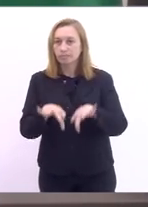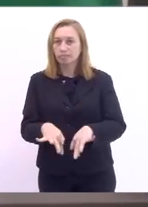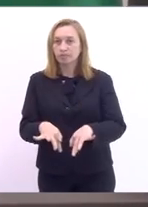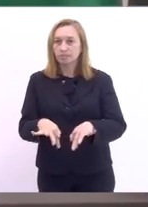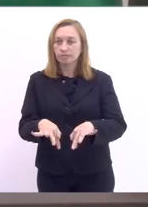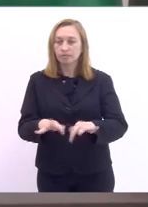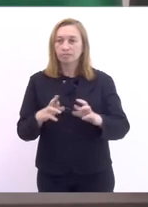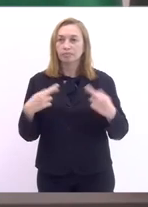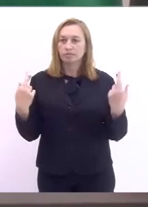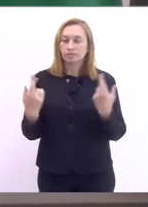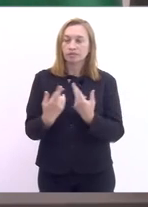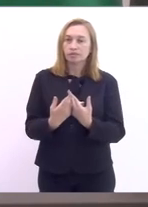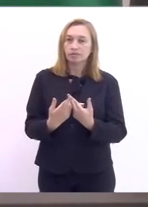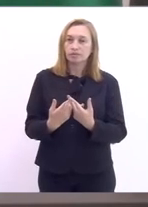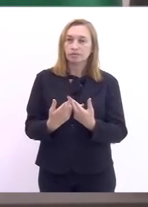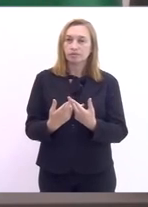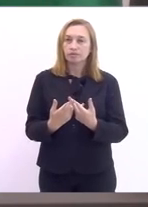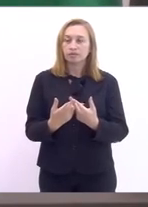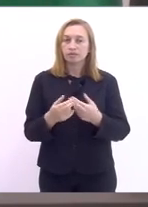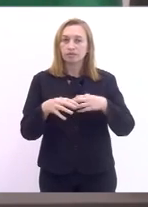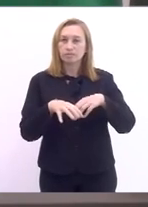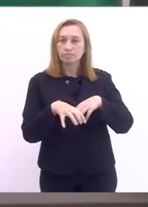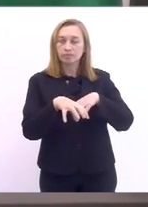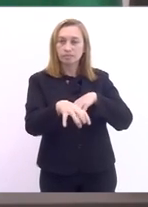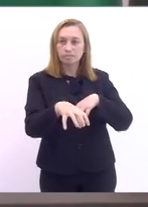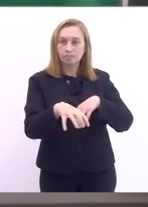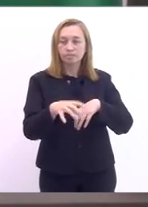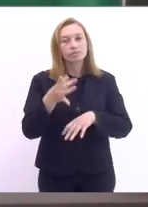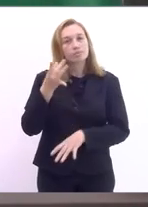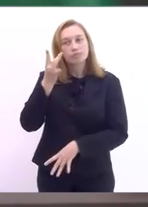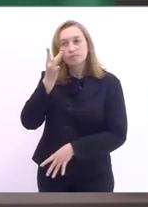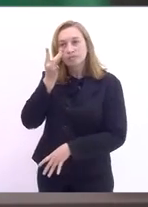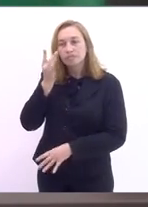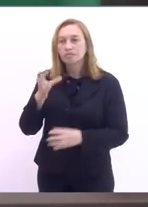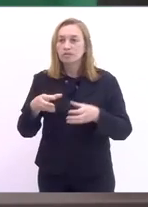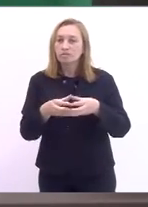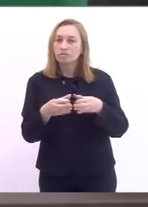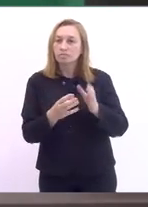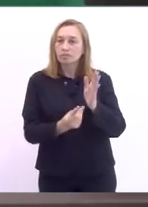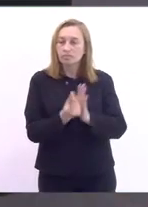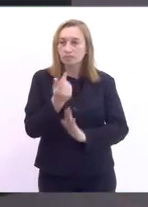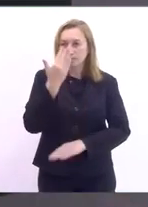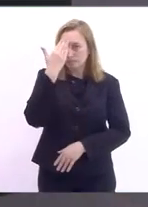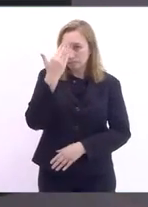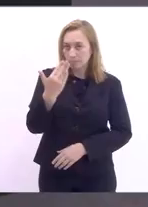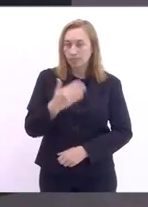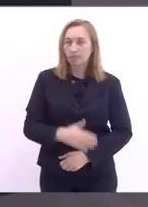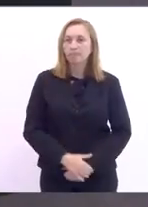encerrada essa reunião semipresencial da Comissão de Orçamento. Muito obrigado.